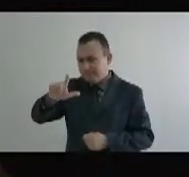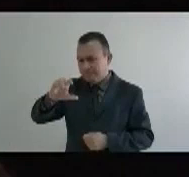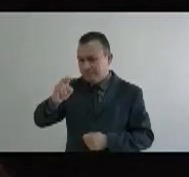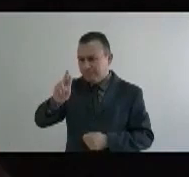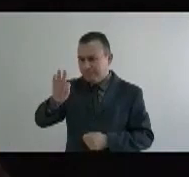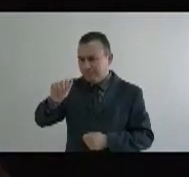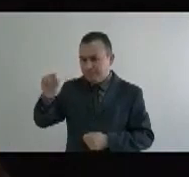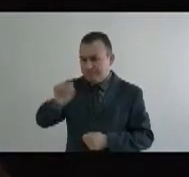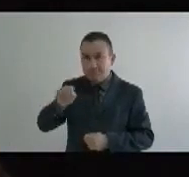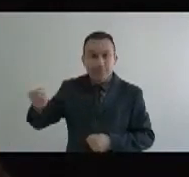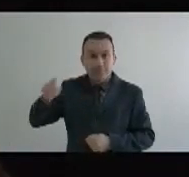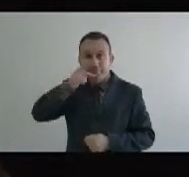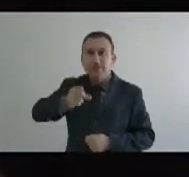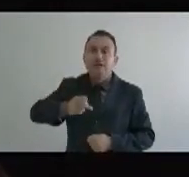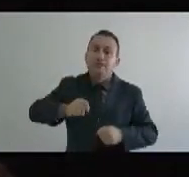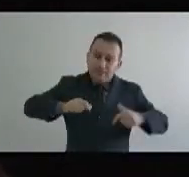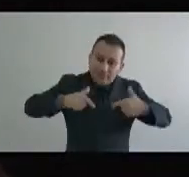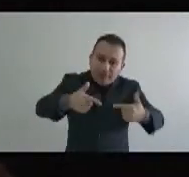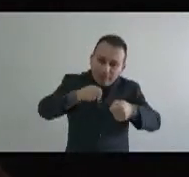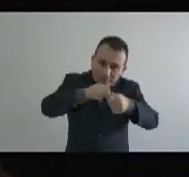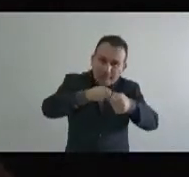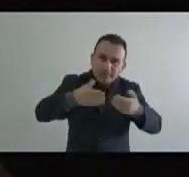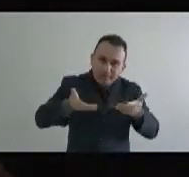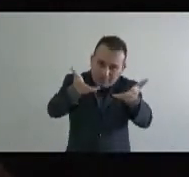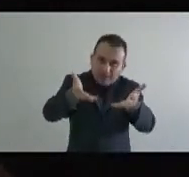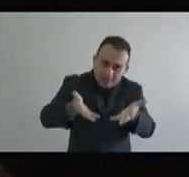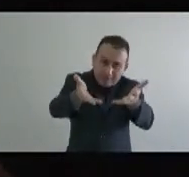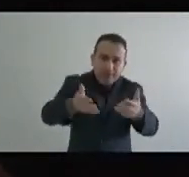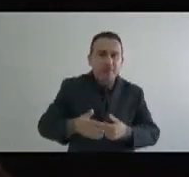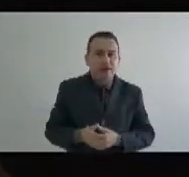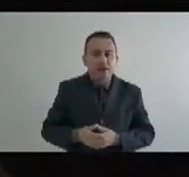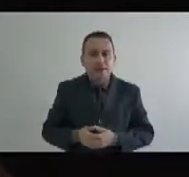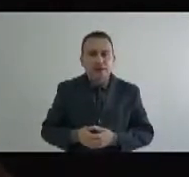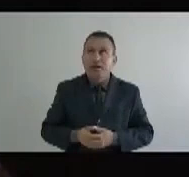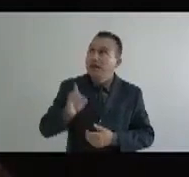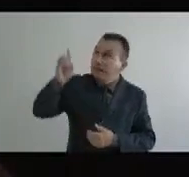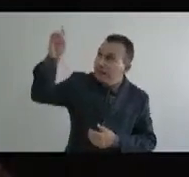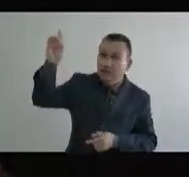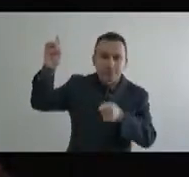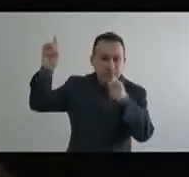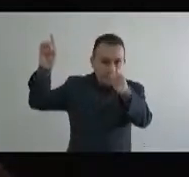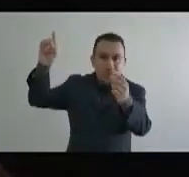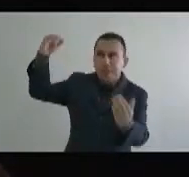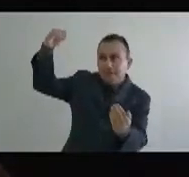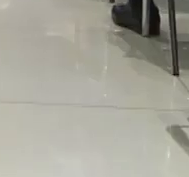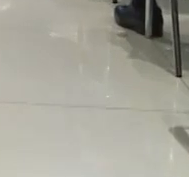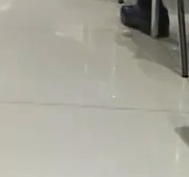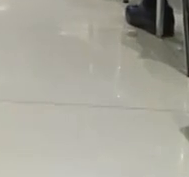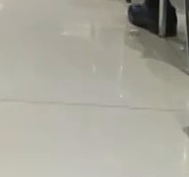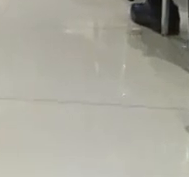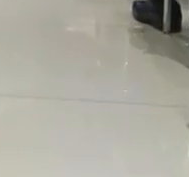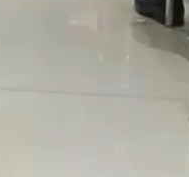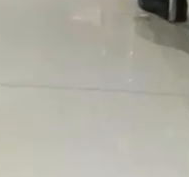faça, porque não é entre você e as pessoas, é entre você e Deus. Faça, faça, faça, faça o bem.